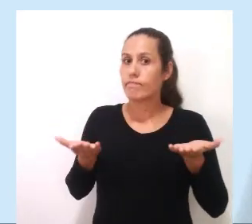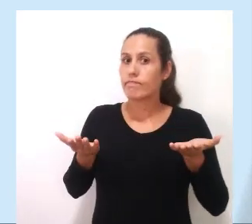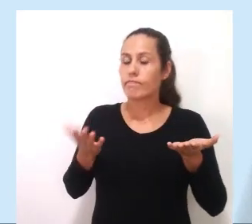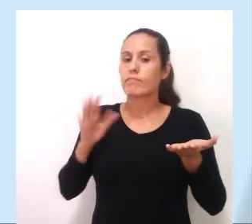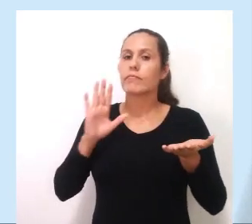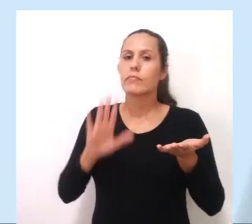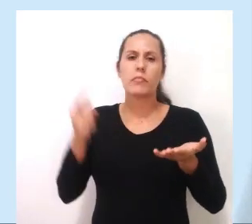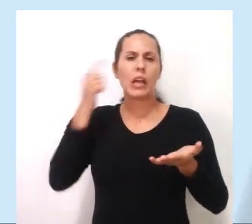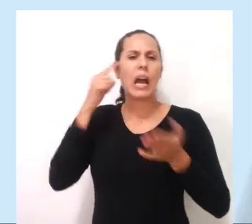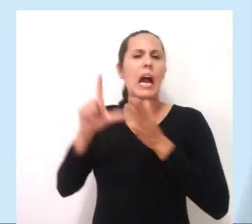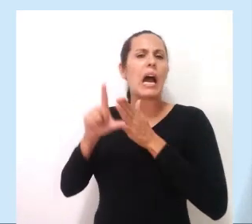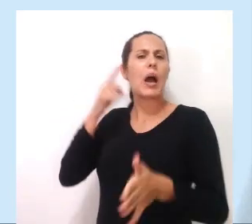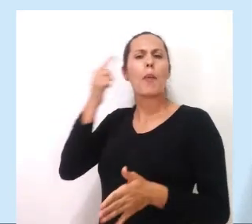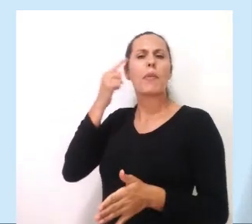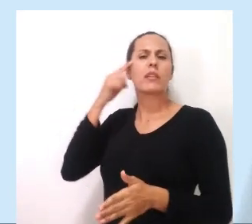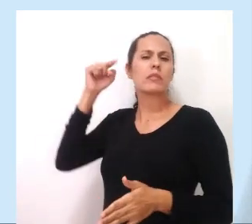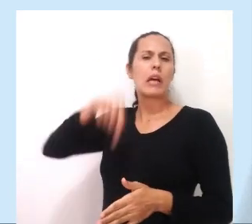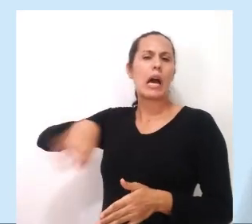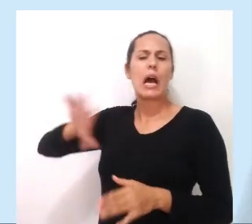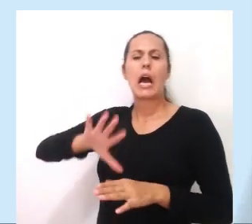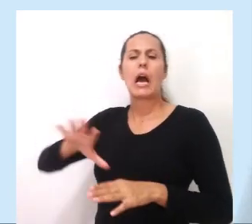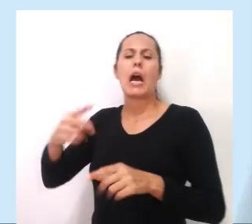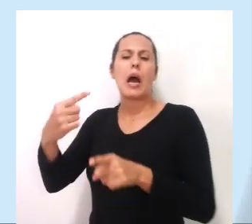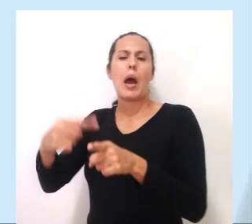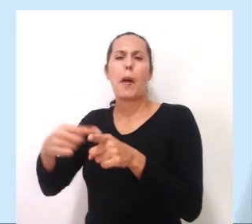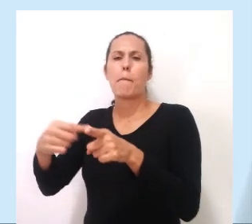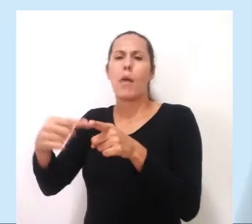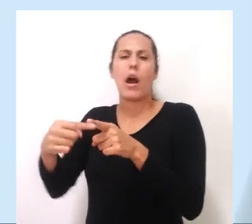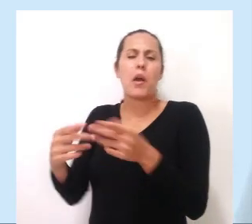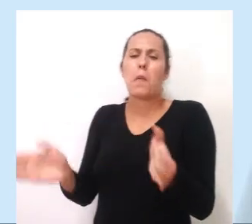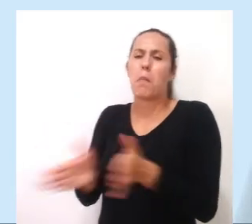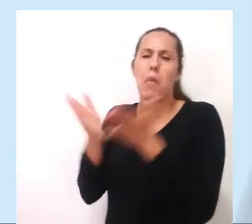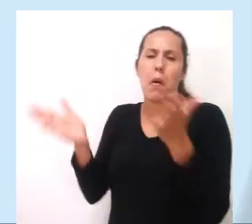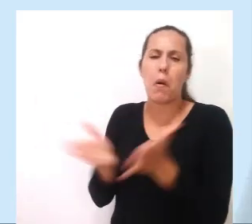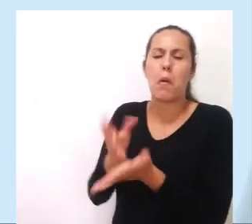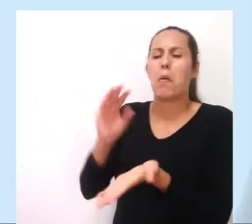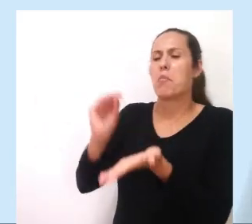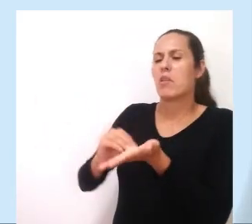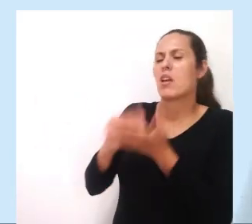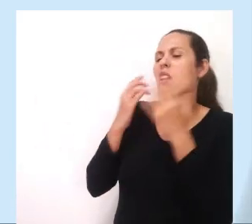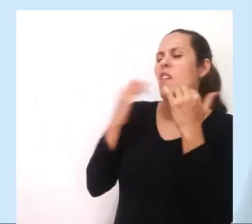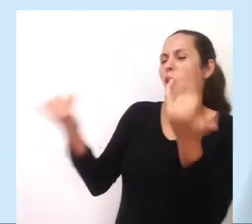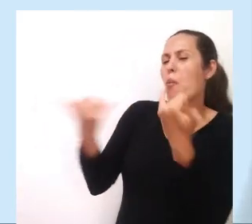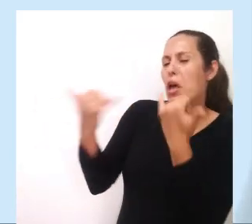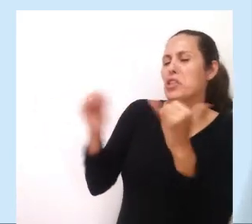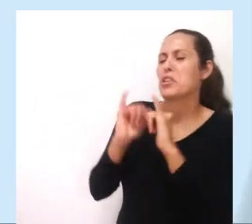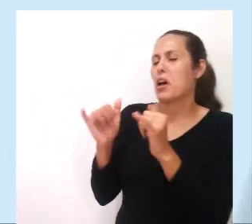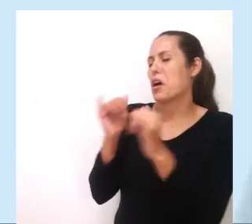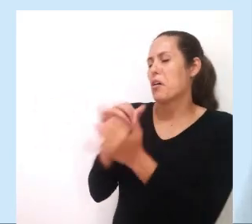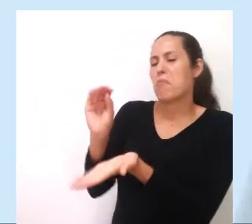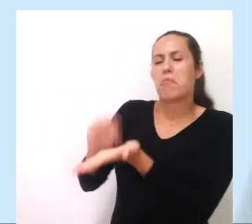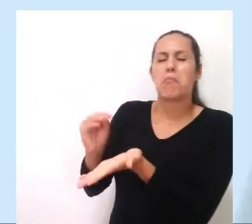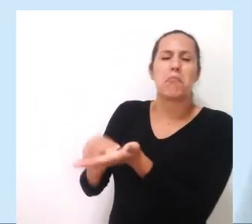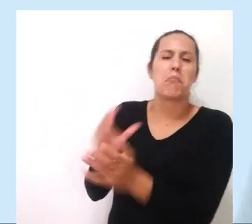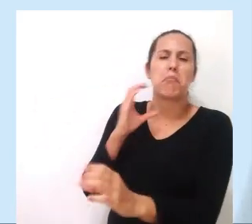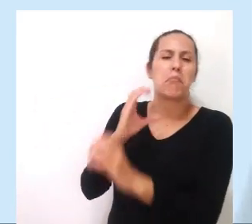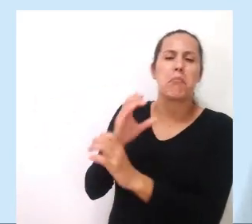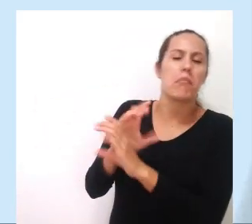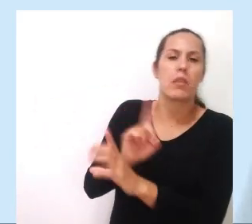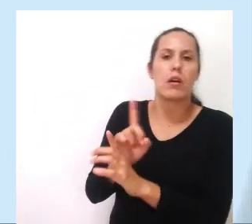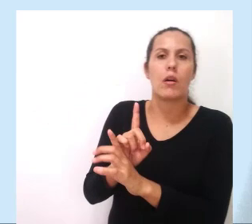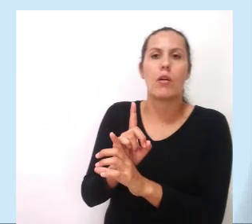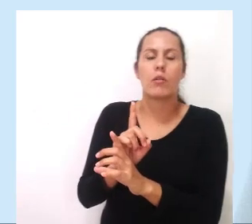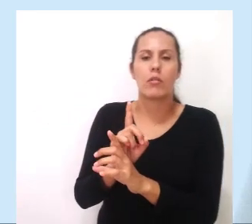adolescência seria nos bairros pobres, pela falta de informação e etc. Mas não só é em